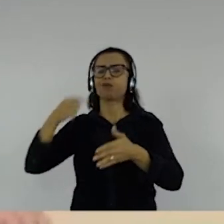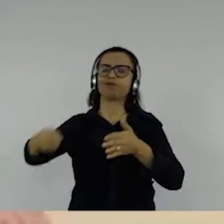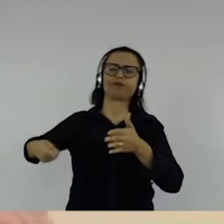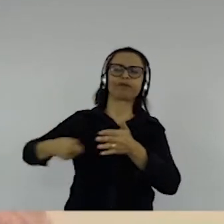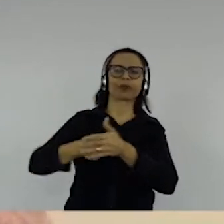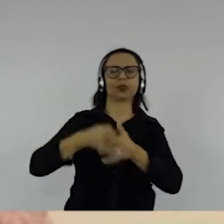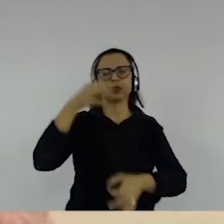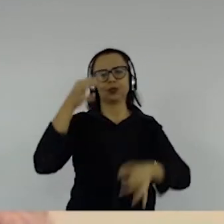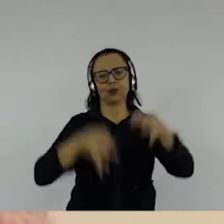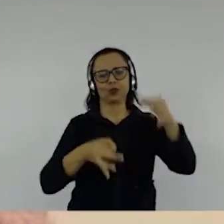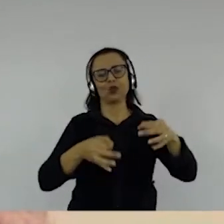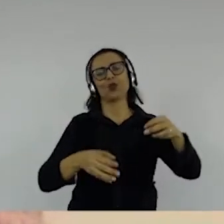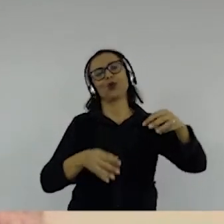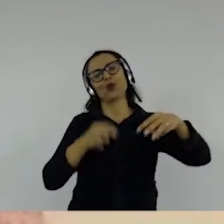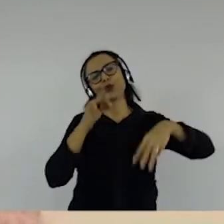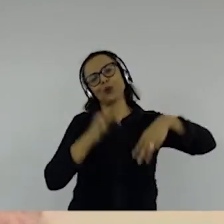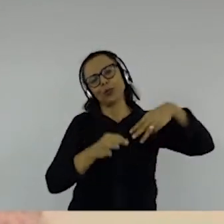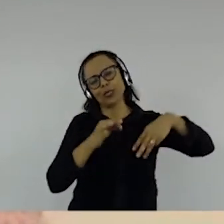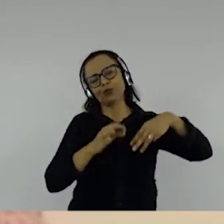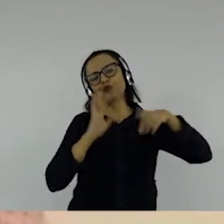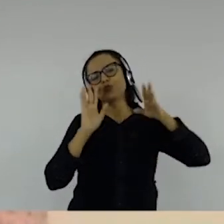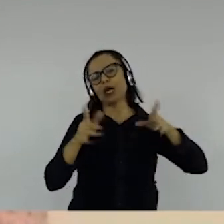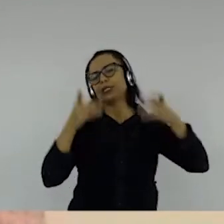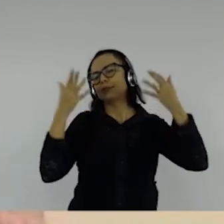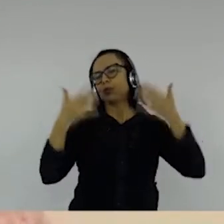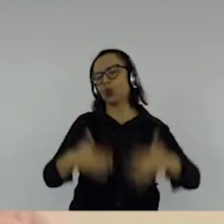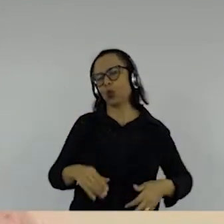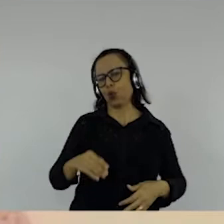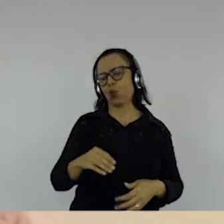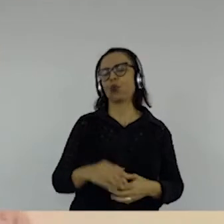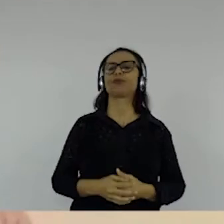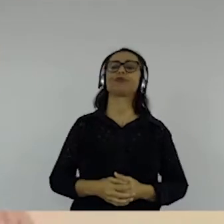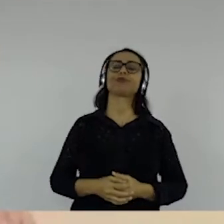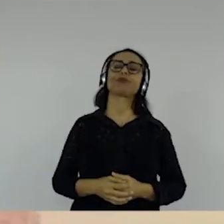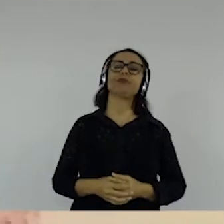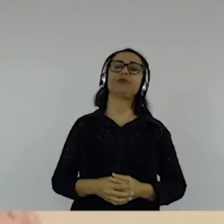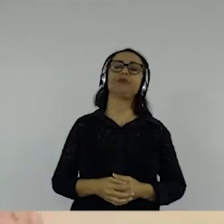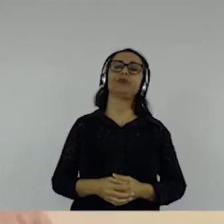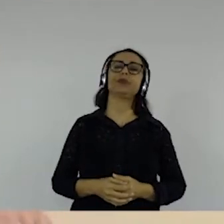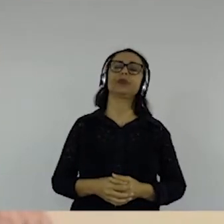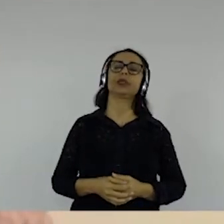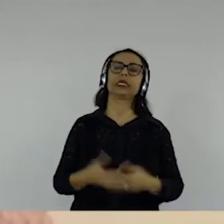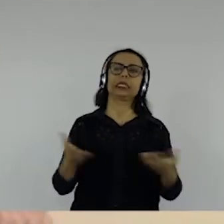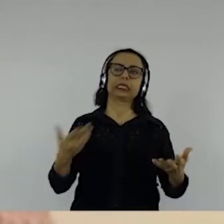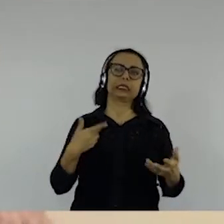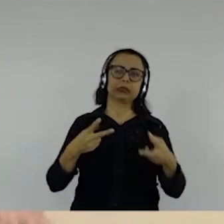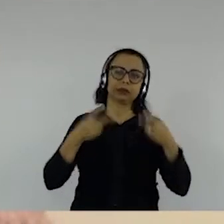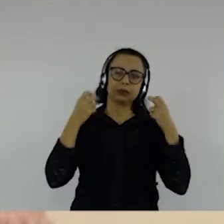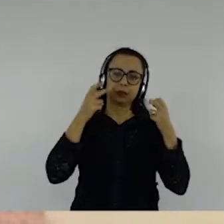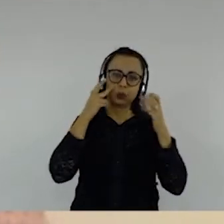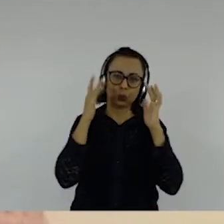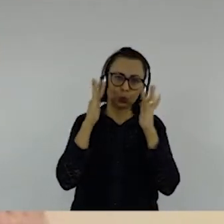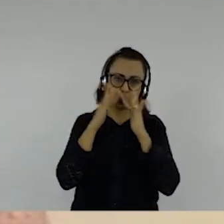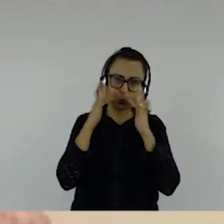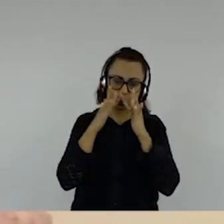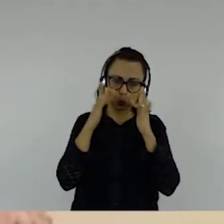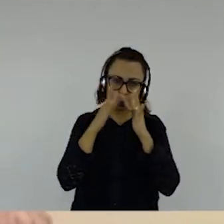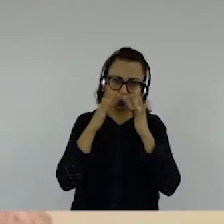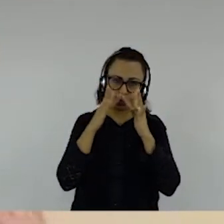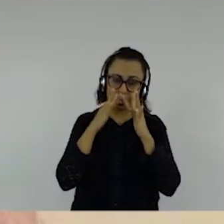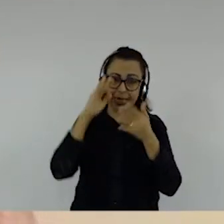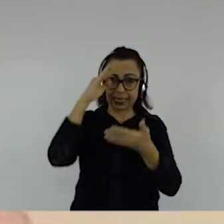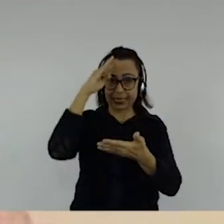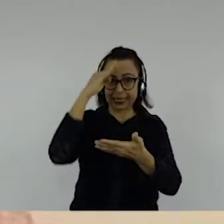que o ministro Belize muito bem colocou. E me parece, logo que eu entrei em contato com essa tese pela primeira